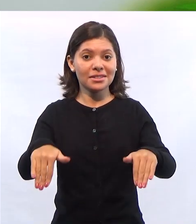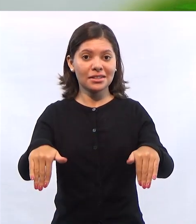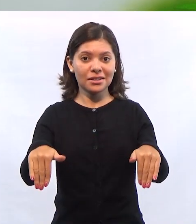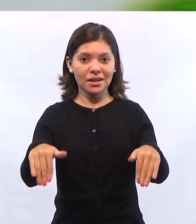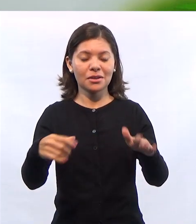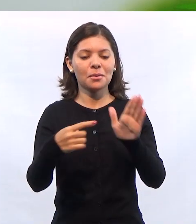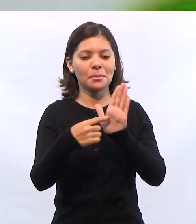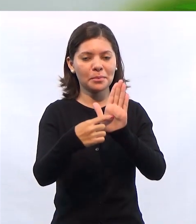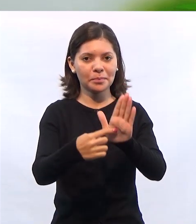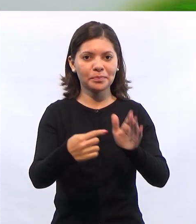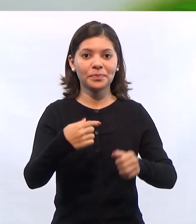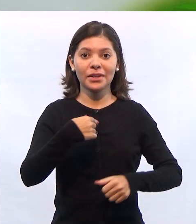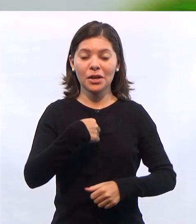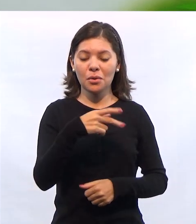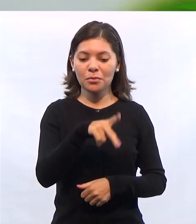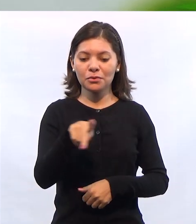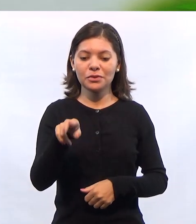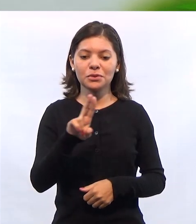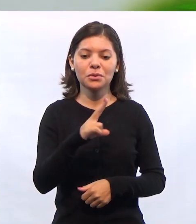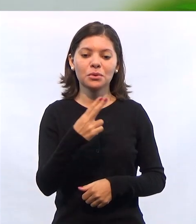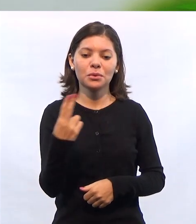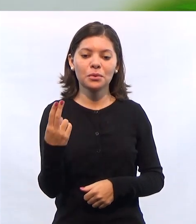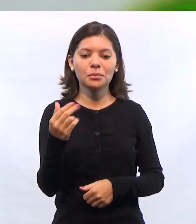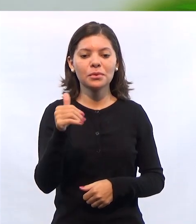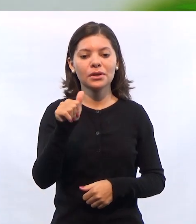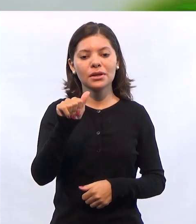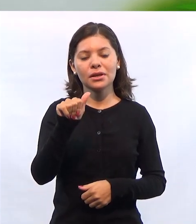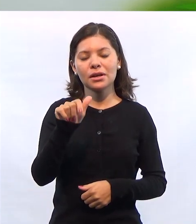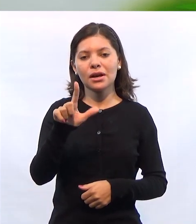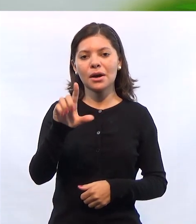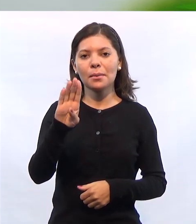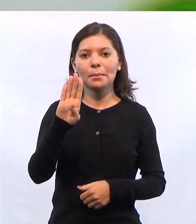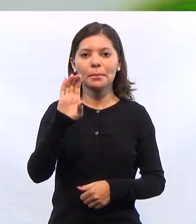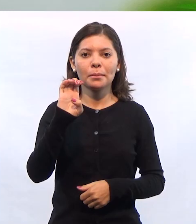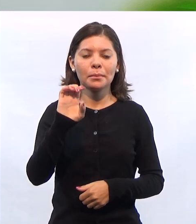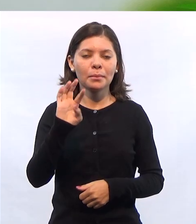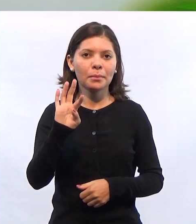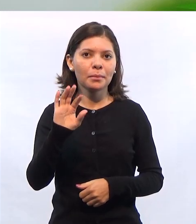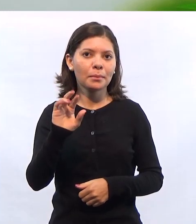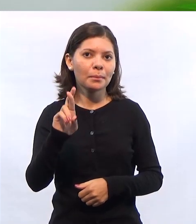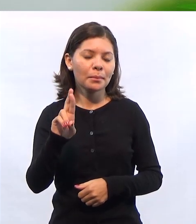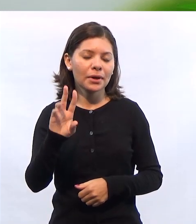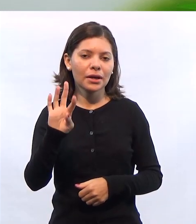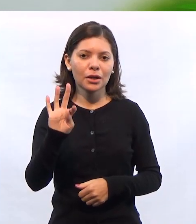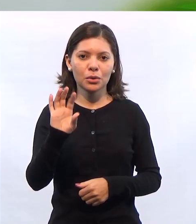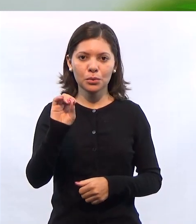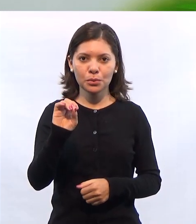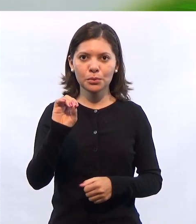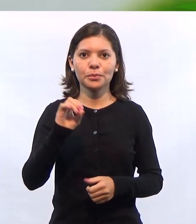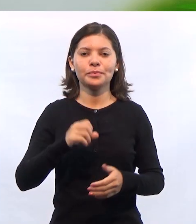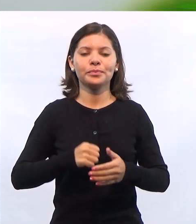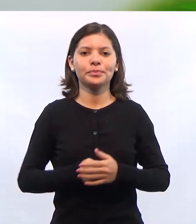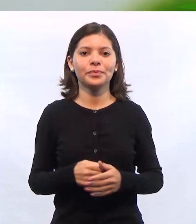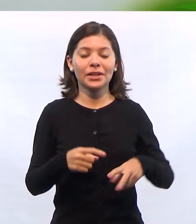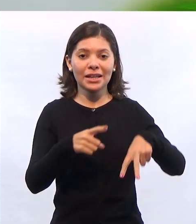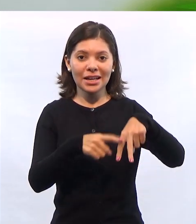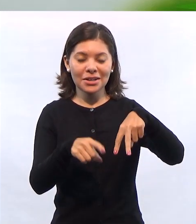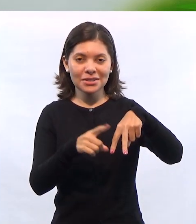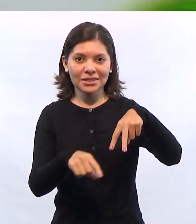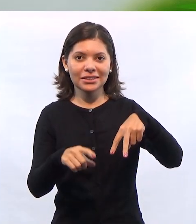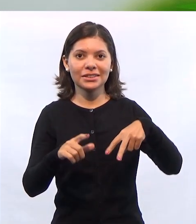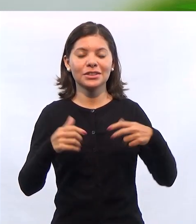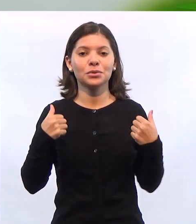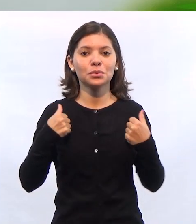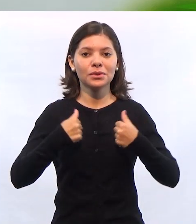Eu sou Professor Alberto Viana e hoje estou aqui vestido de sapatênis calça jeans escura um terno